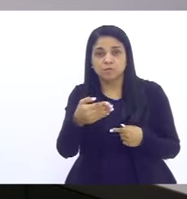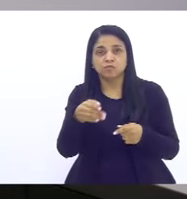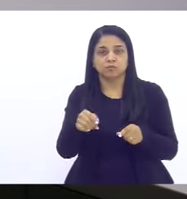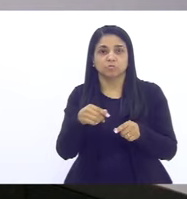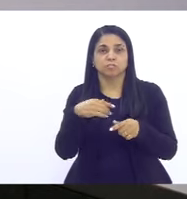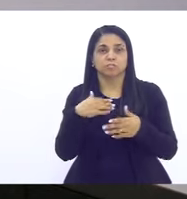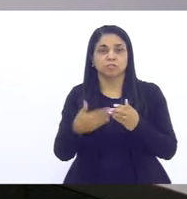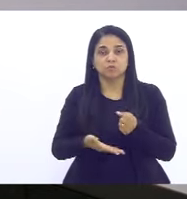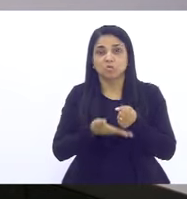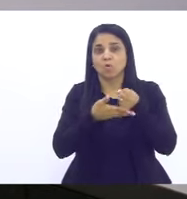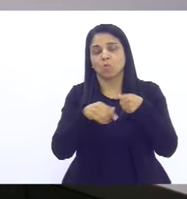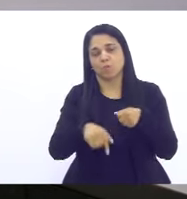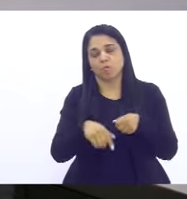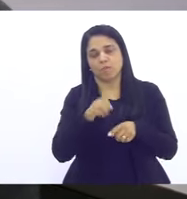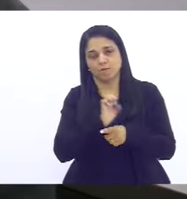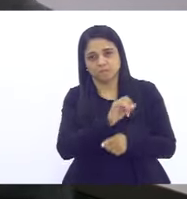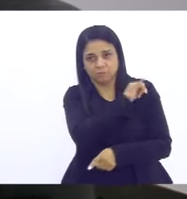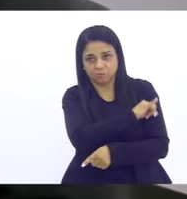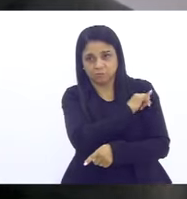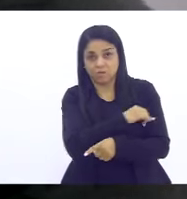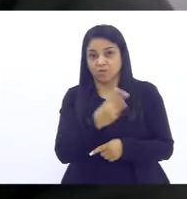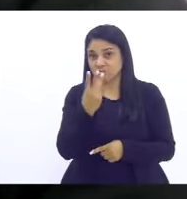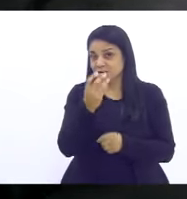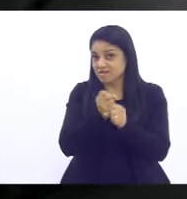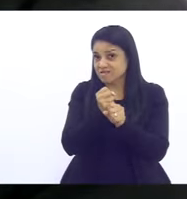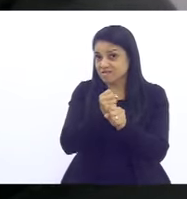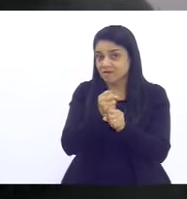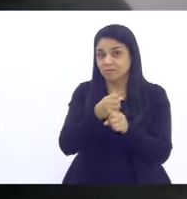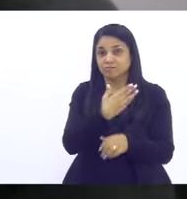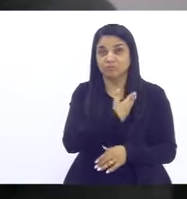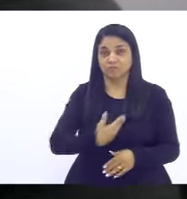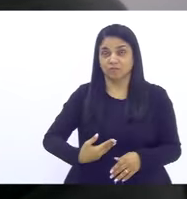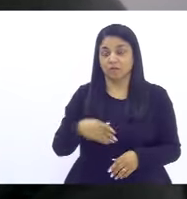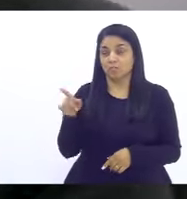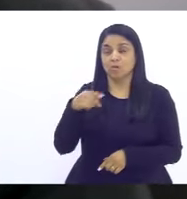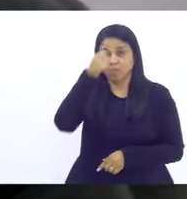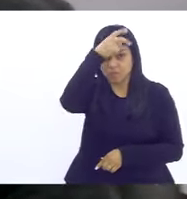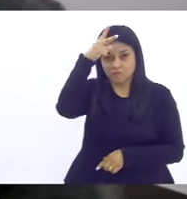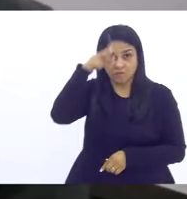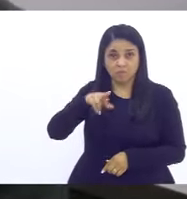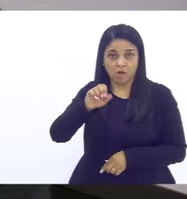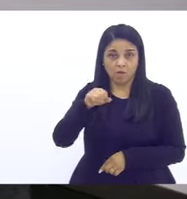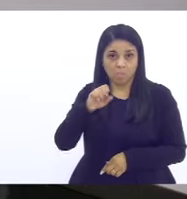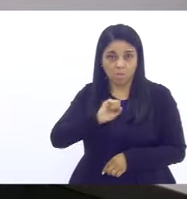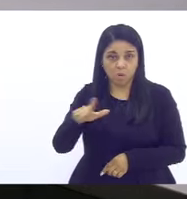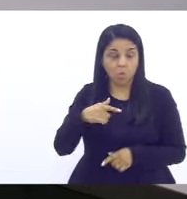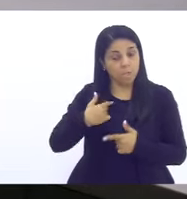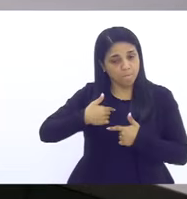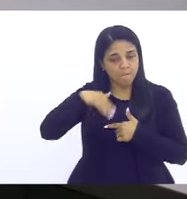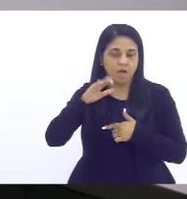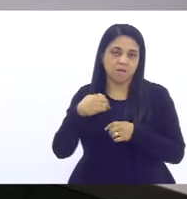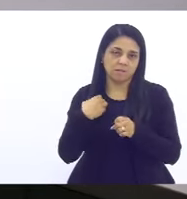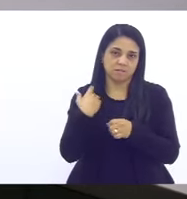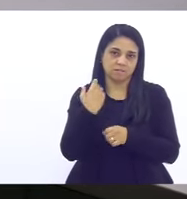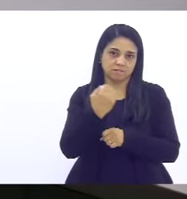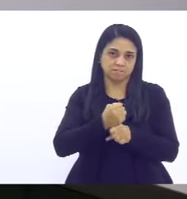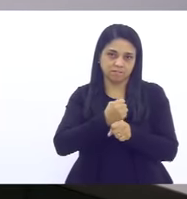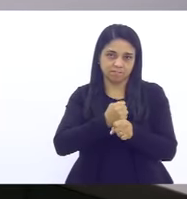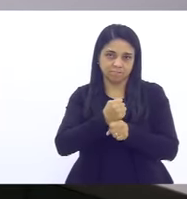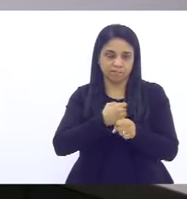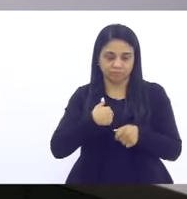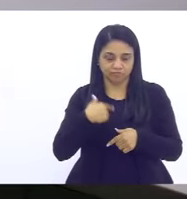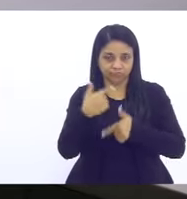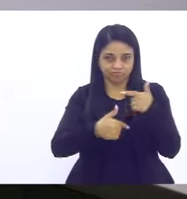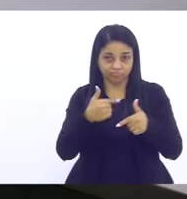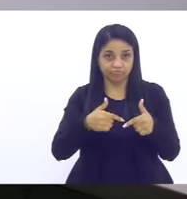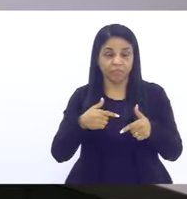acredita mais, porque tudo que foi tratado... Eu tenho 3 anos de governo, o prefeito Ramon tem mais estrada que eu, mas tudo que foi tratado em Areal não foi cumprido. Pelo contrário, foi piorado.